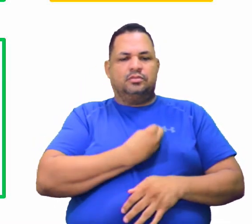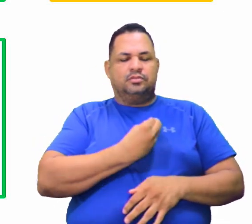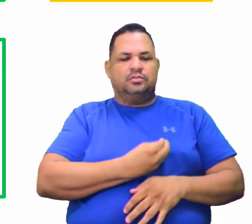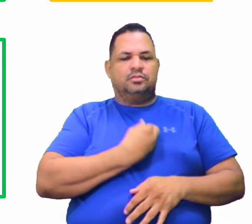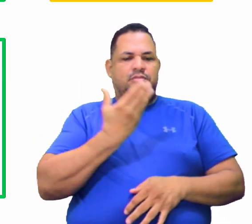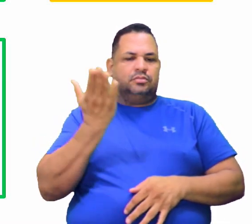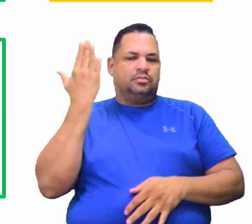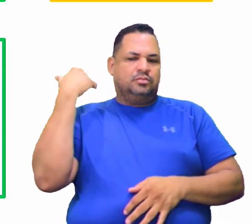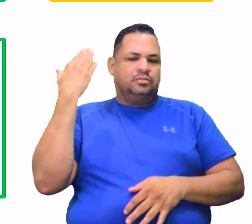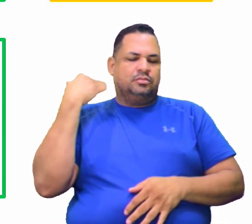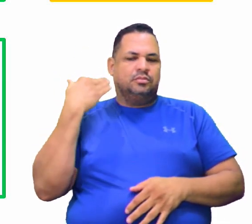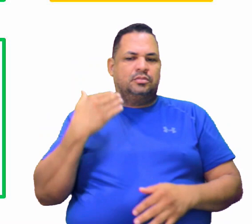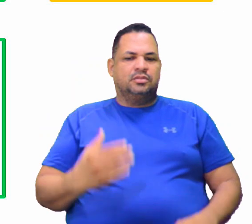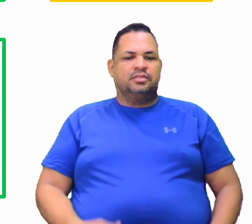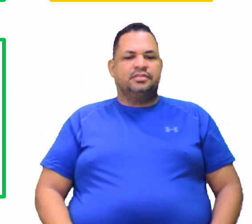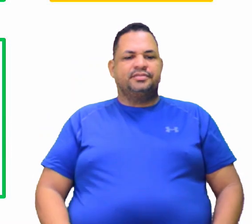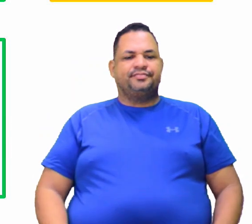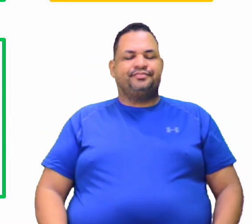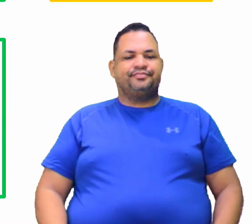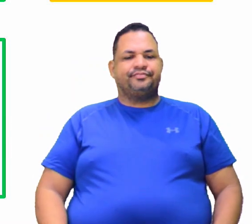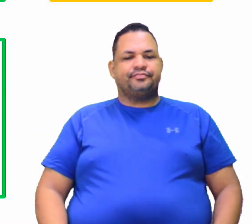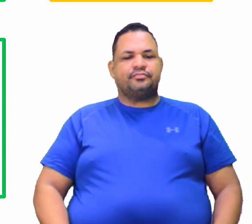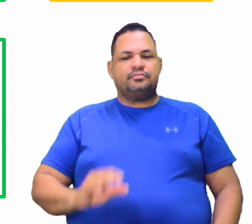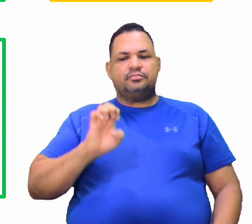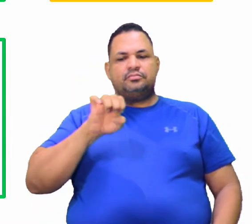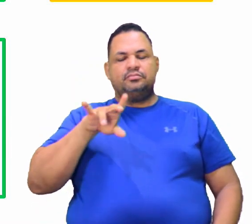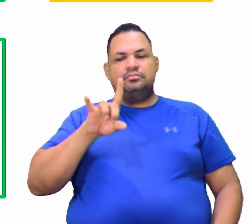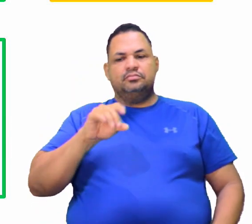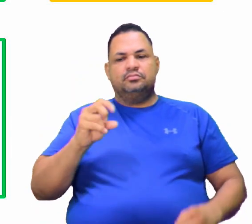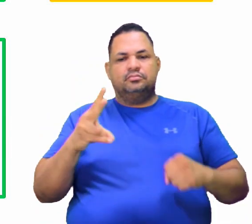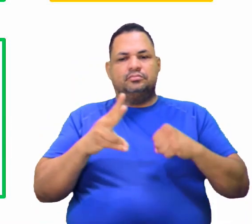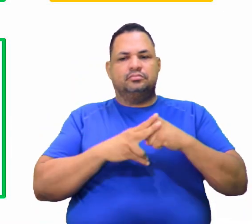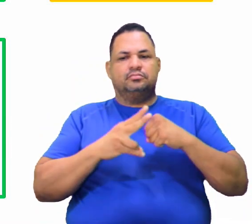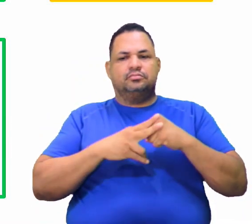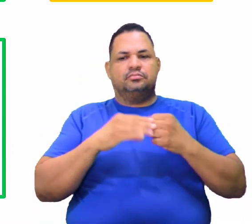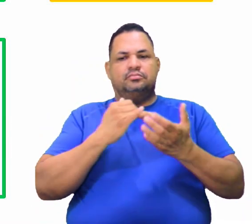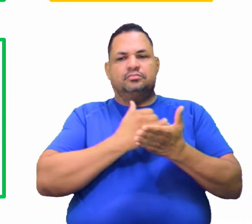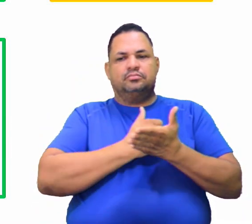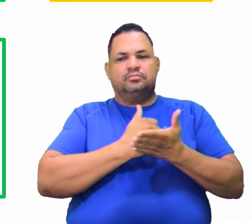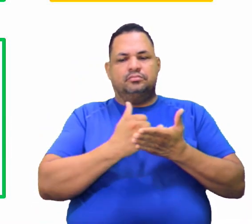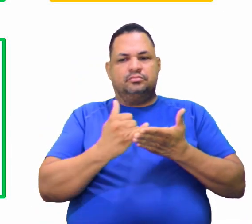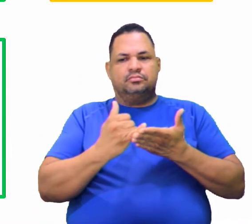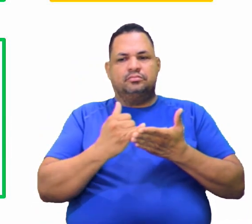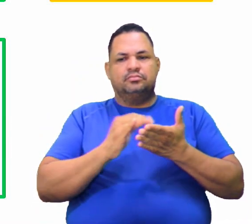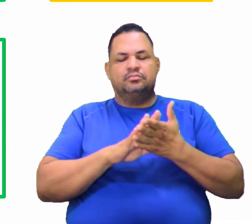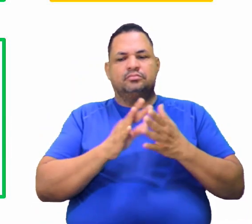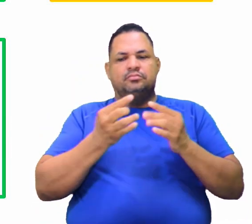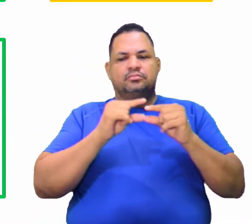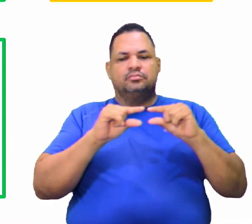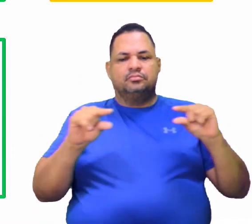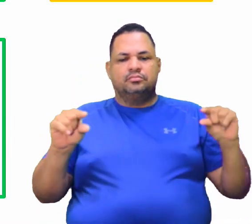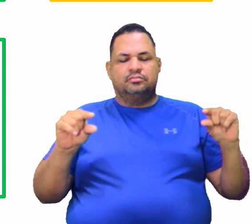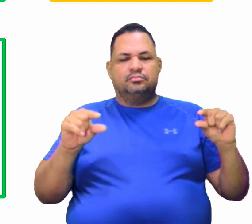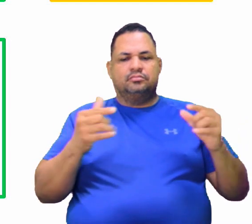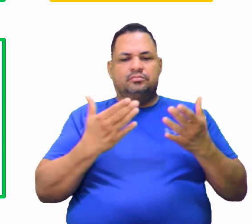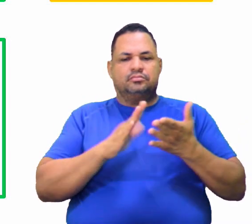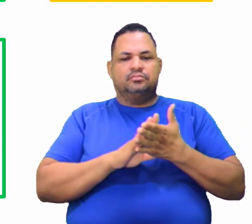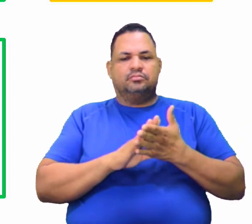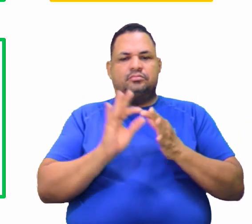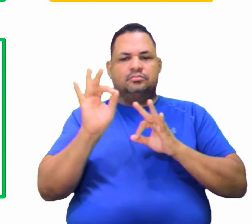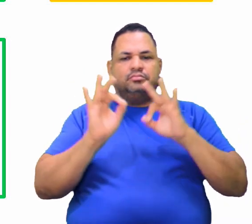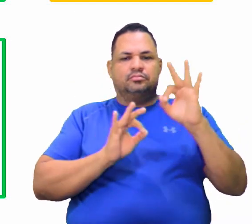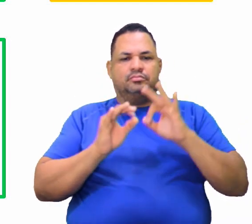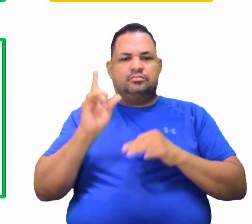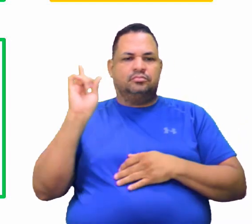ou no futuro do pretérito. E a ênclise, com o verbo que inicia a oração. Então, com este